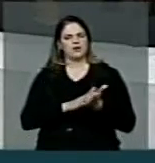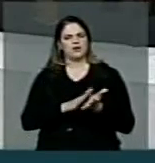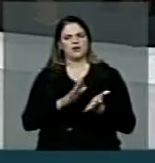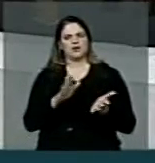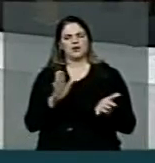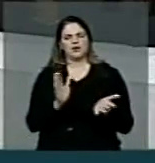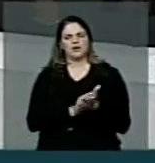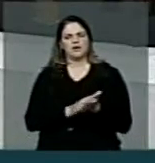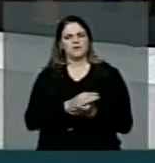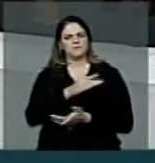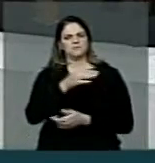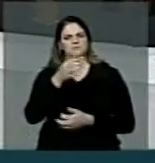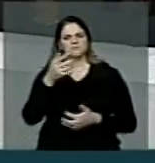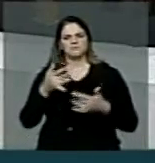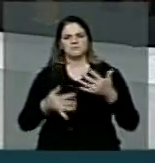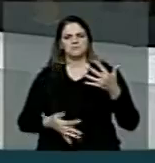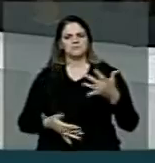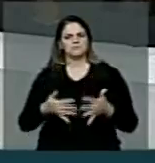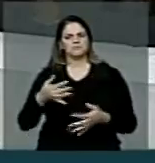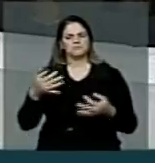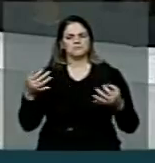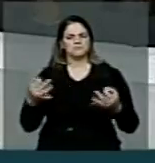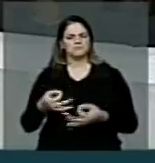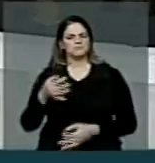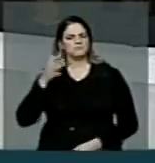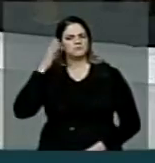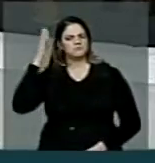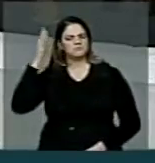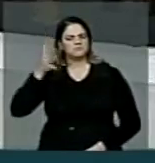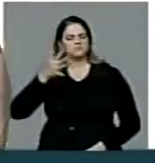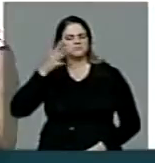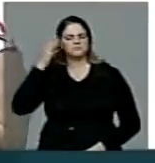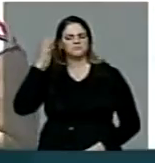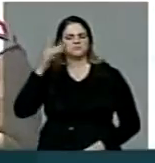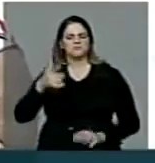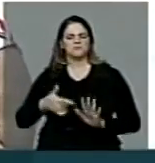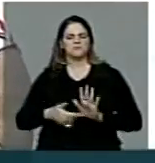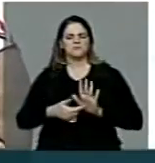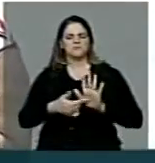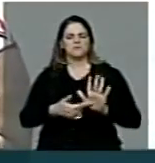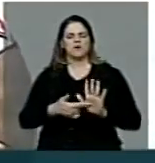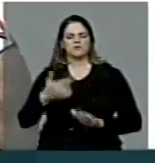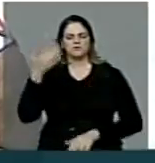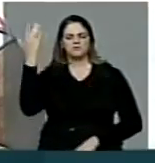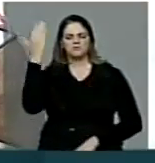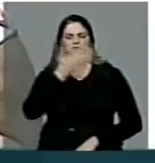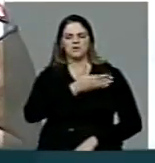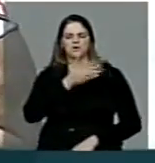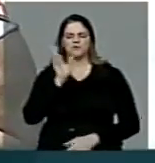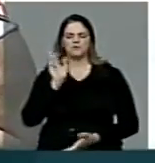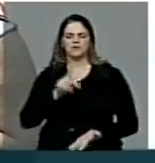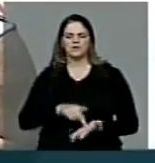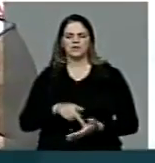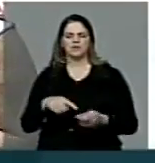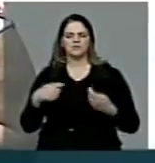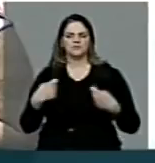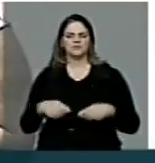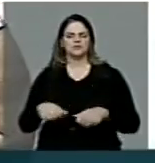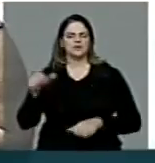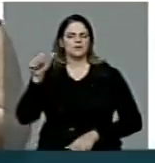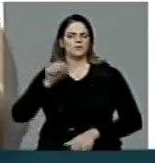este discurso, por este pronunciamento que mostra e comprova a necessidade de uma